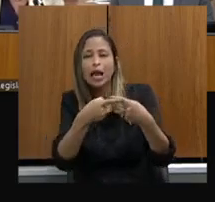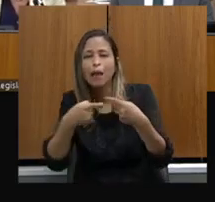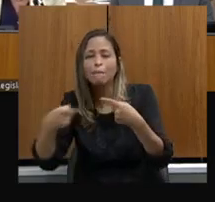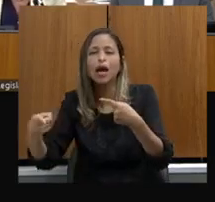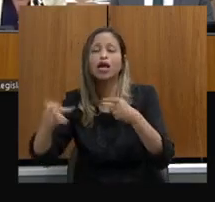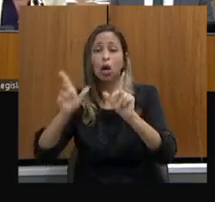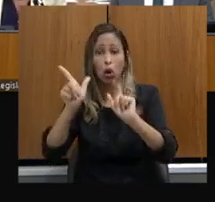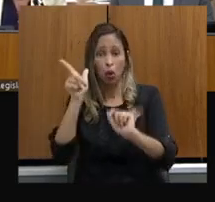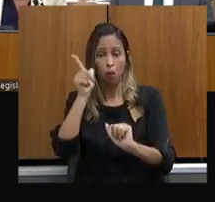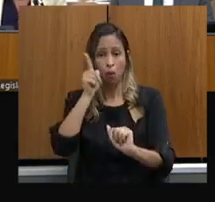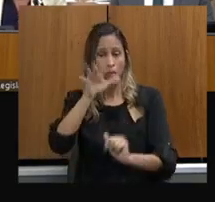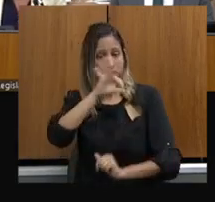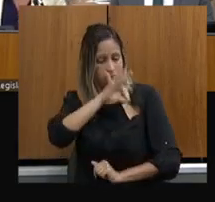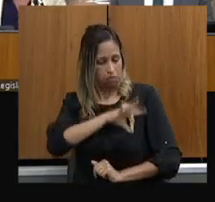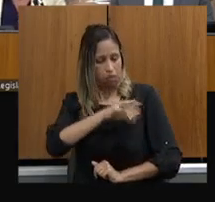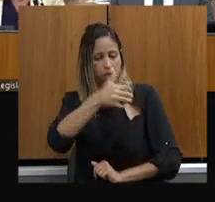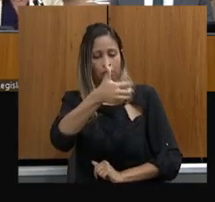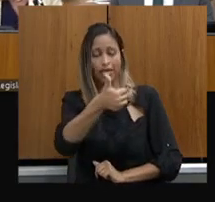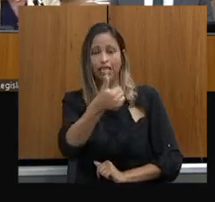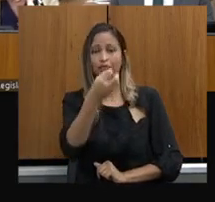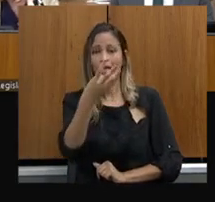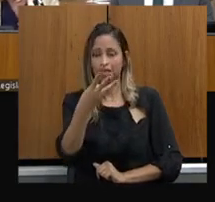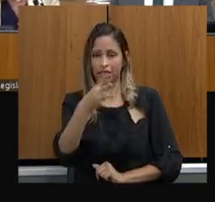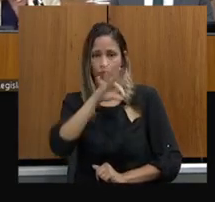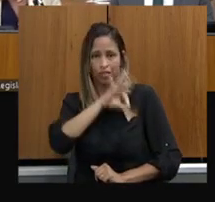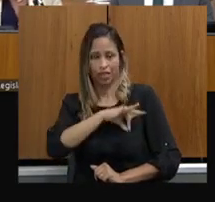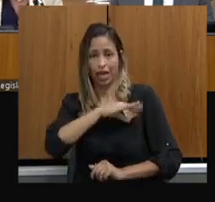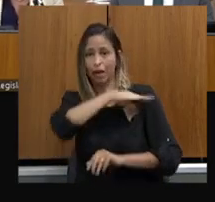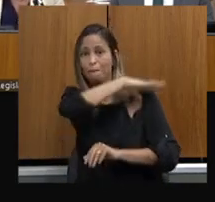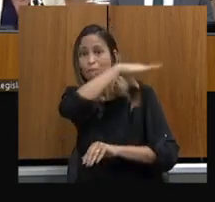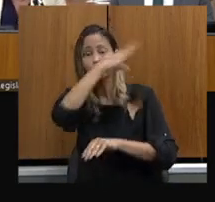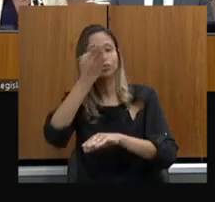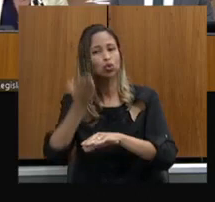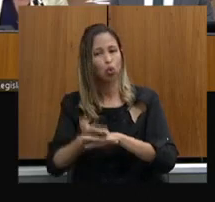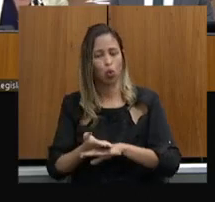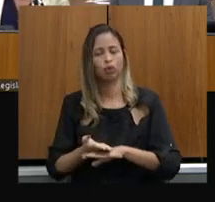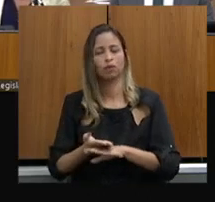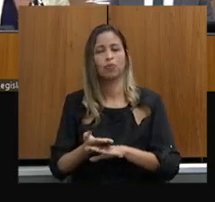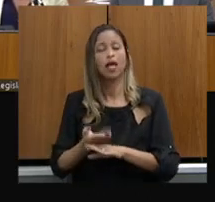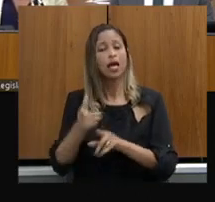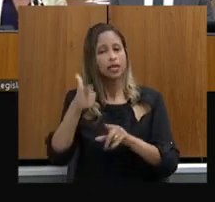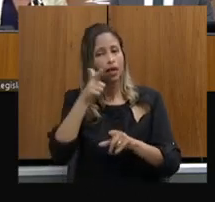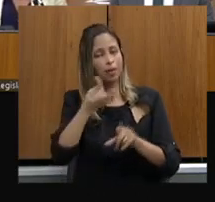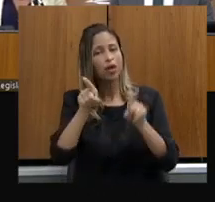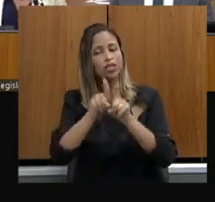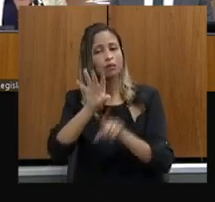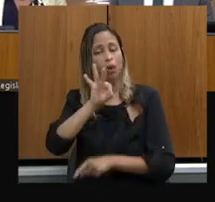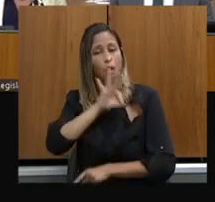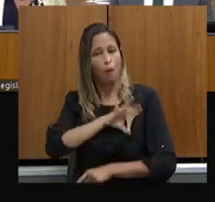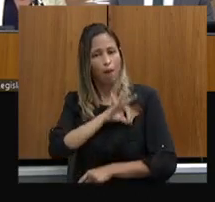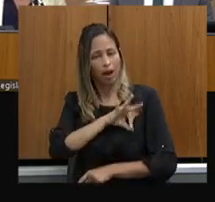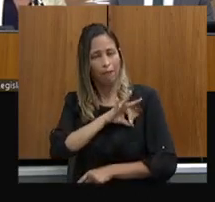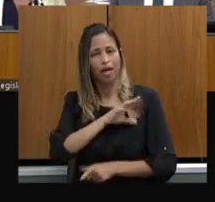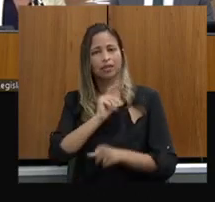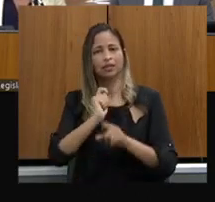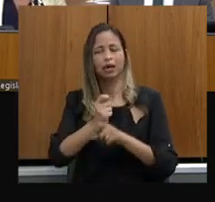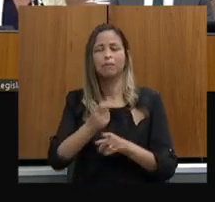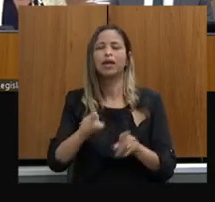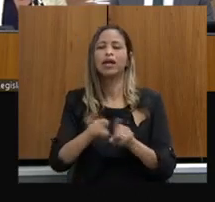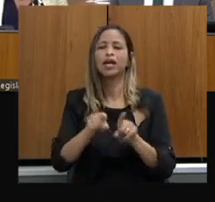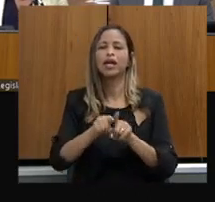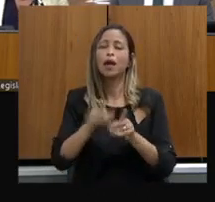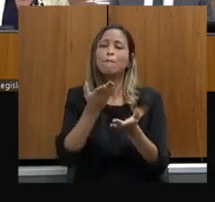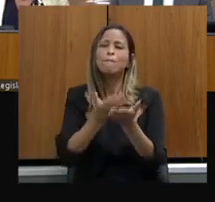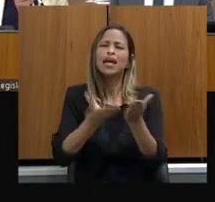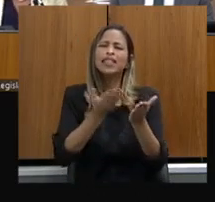públicos receberam o seu décimo terceiro salário de maneira integral concedemos o pagamento da recomposição